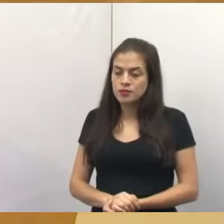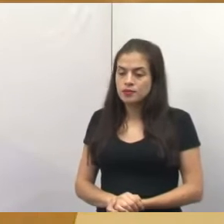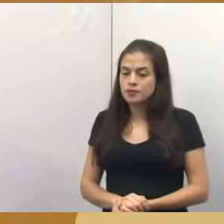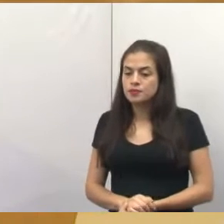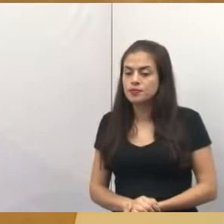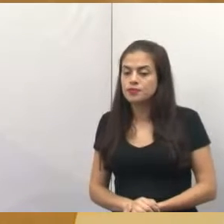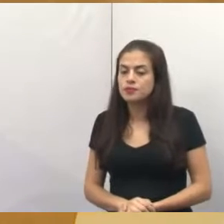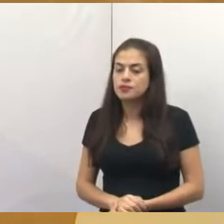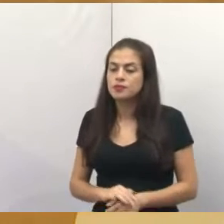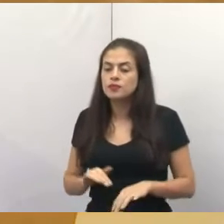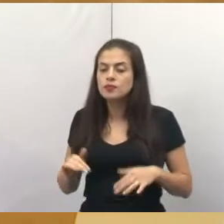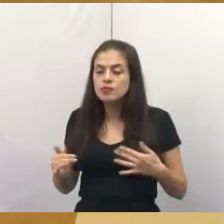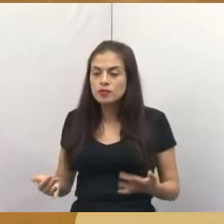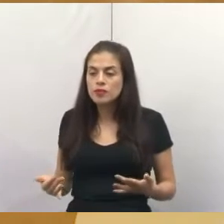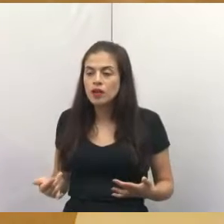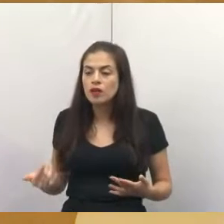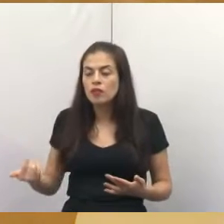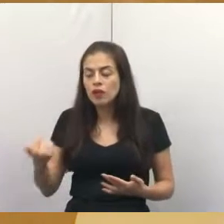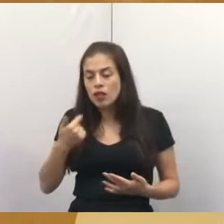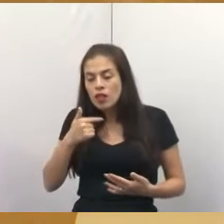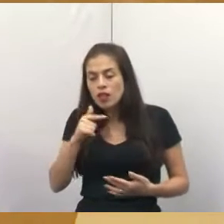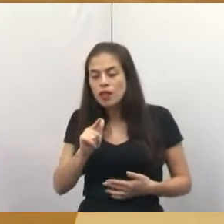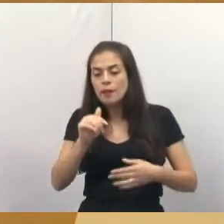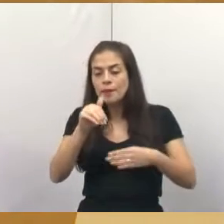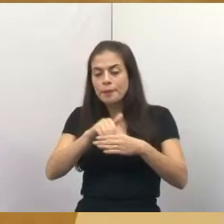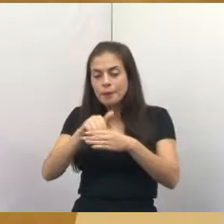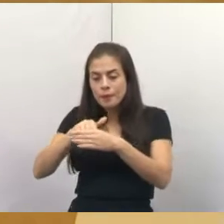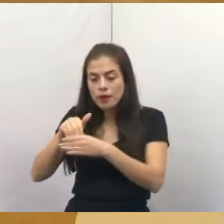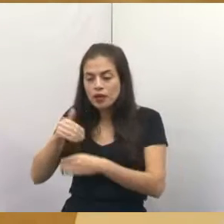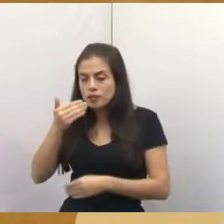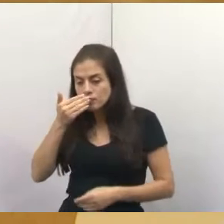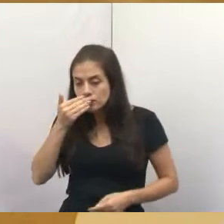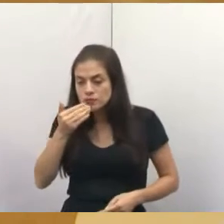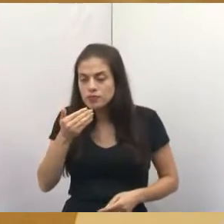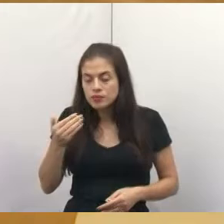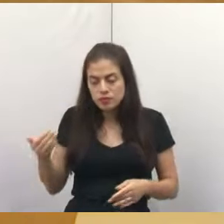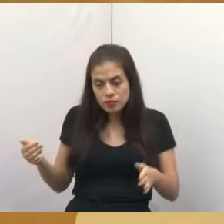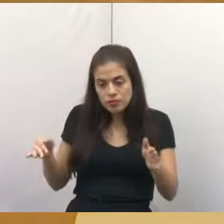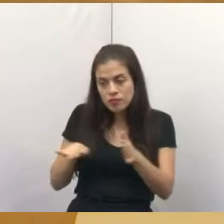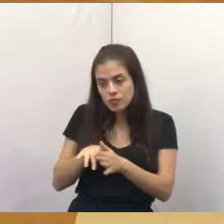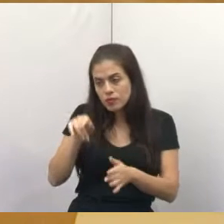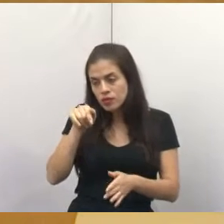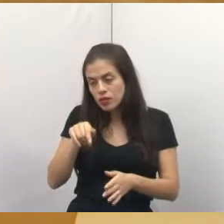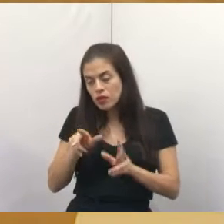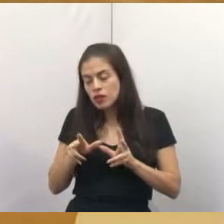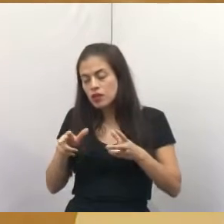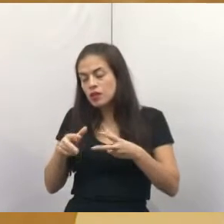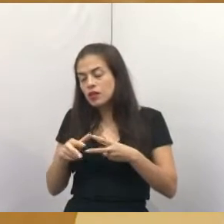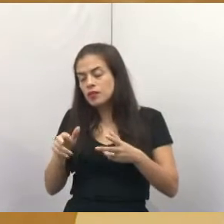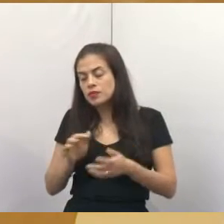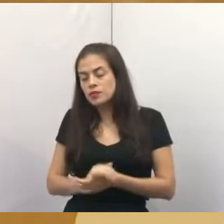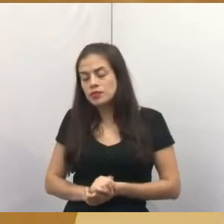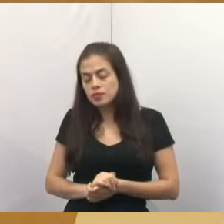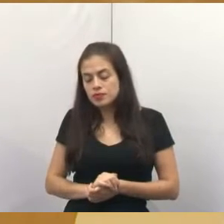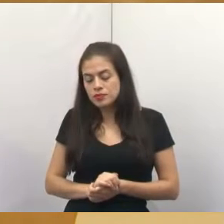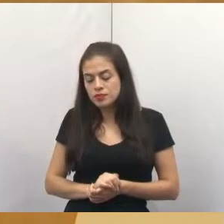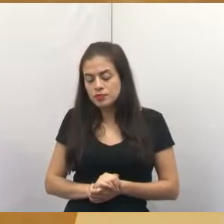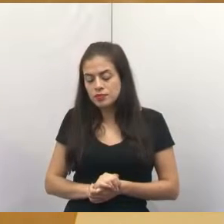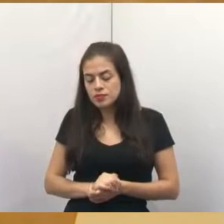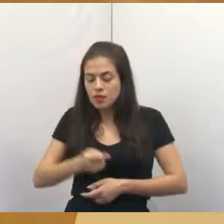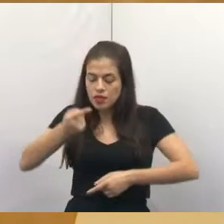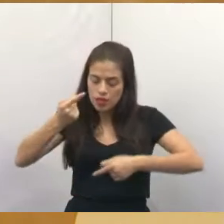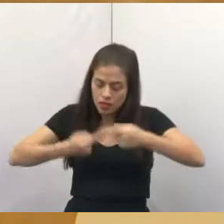todas câmaras que faz isso. Uns vêm, outros não vêm. Agora, se estão discutindo esse problema desse projeto